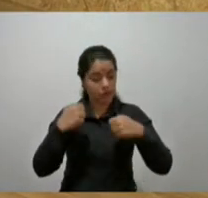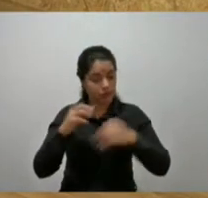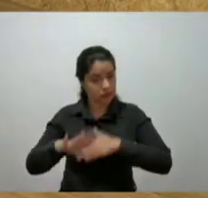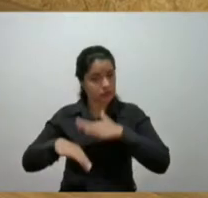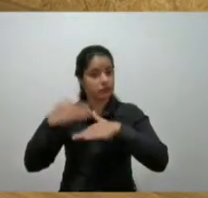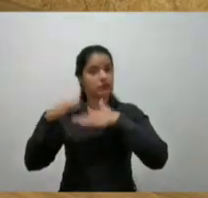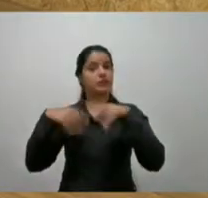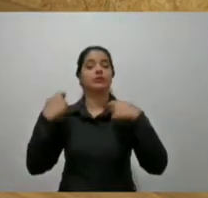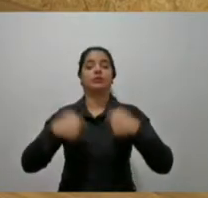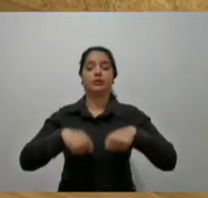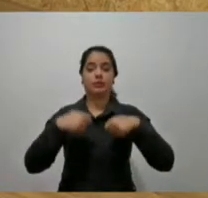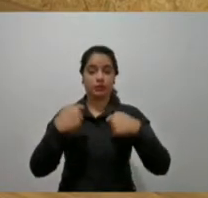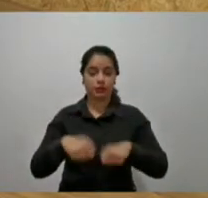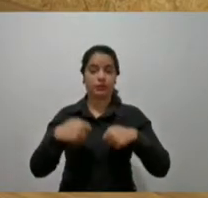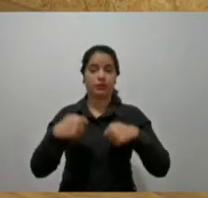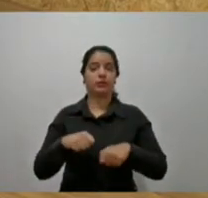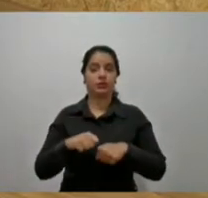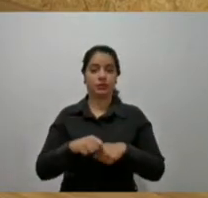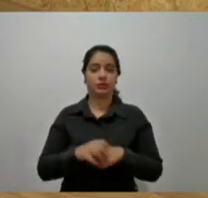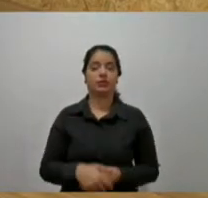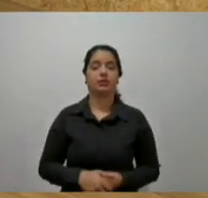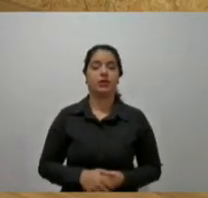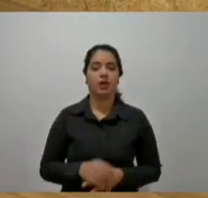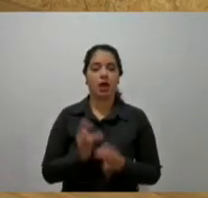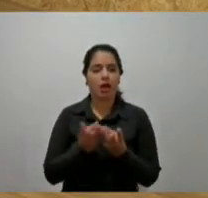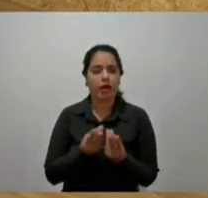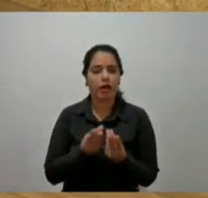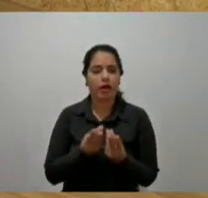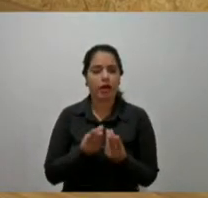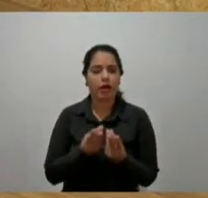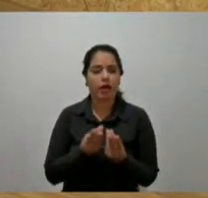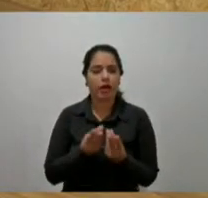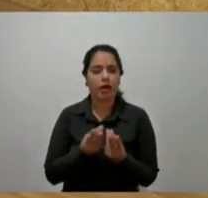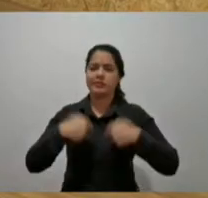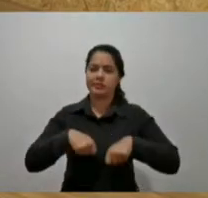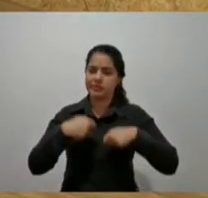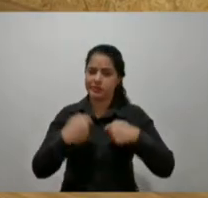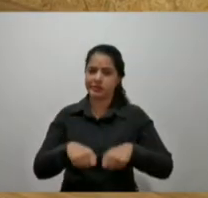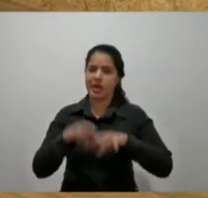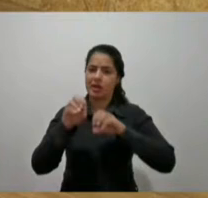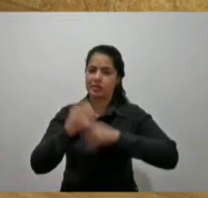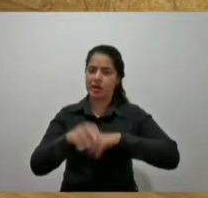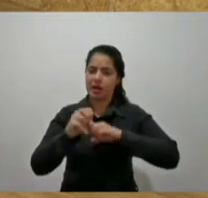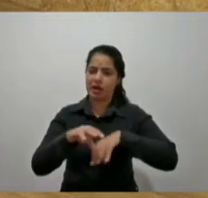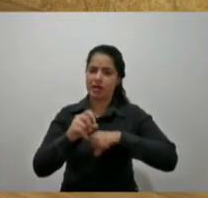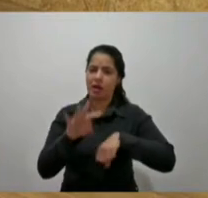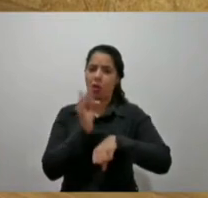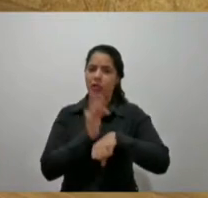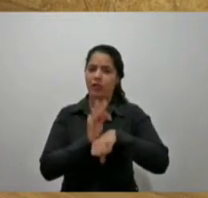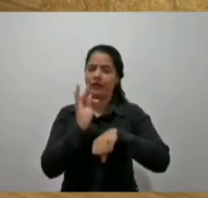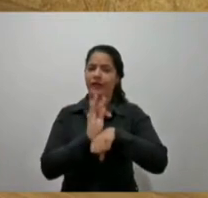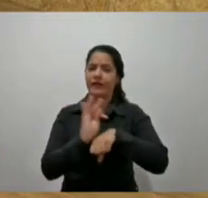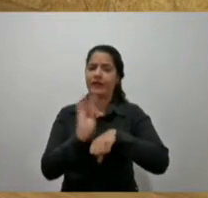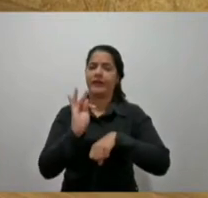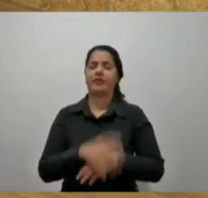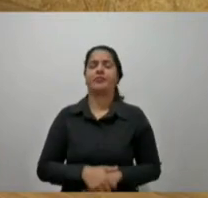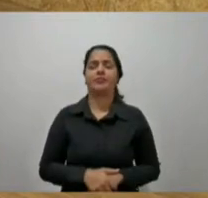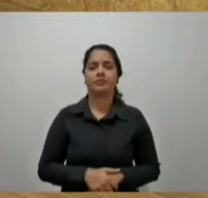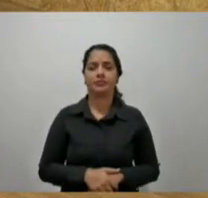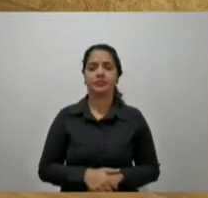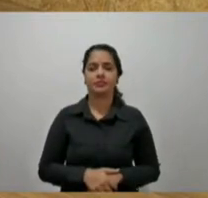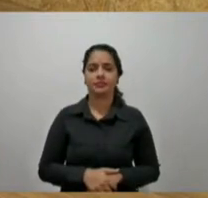uma educação de qualidade, e aí, focando aqui em uma educação técnica profissional, que vai garantir essa saída do programa de